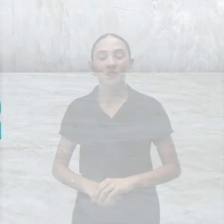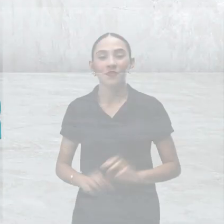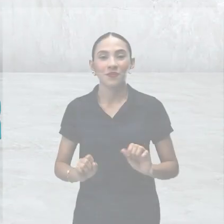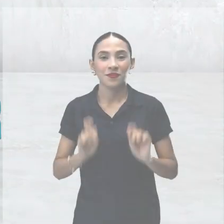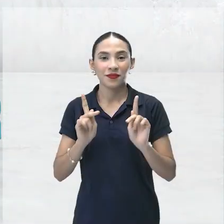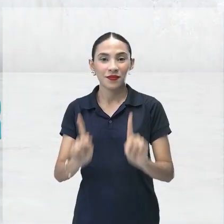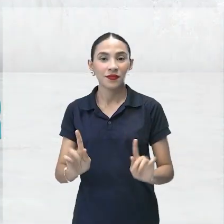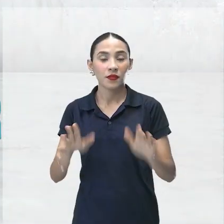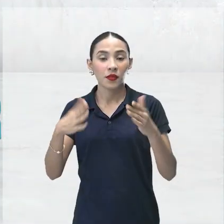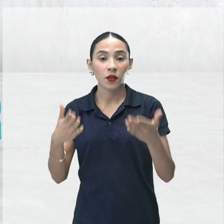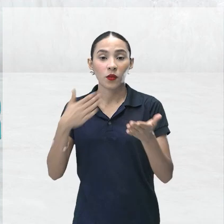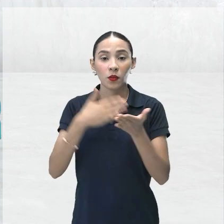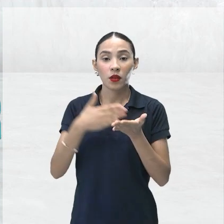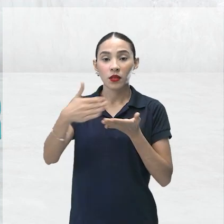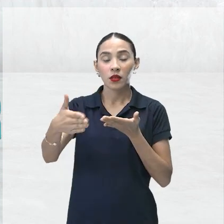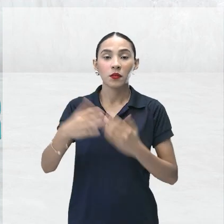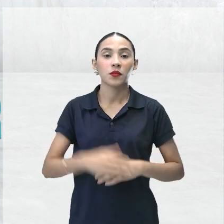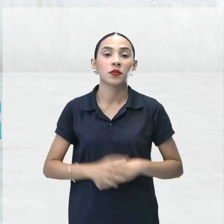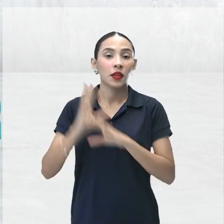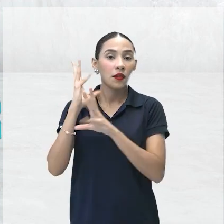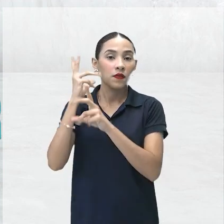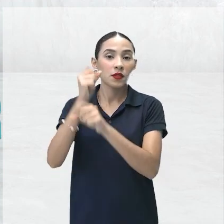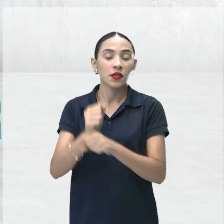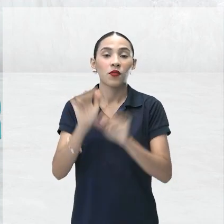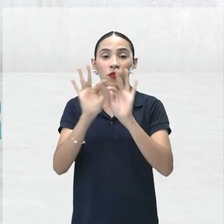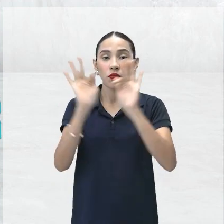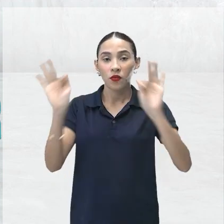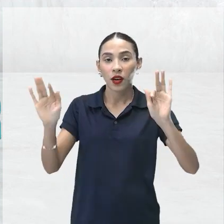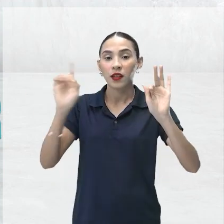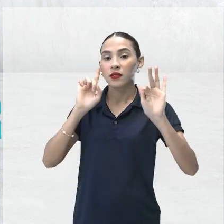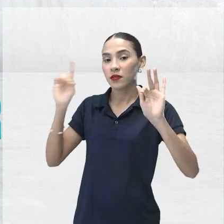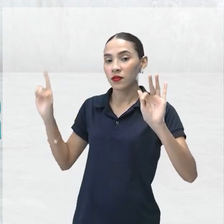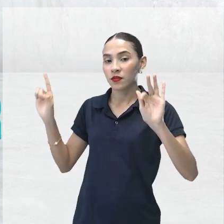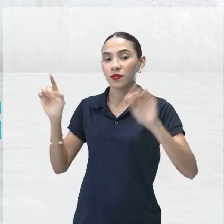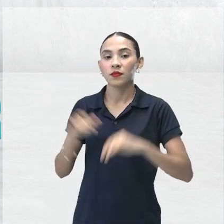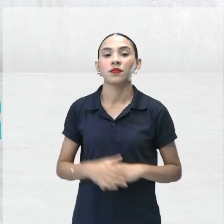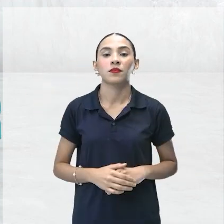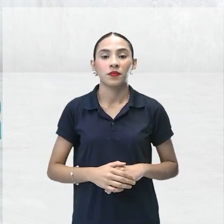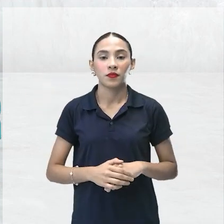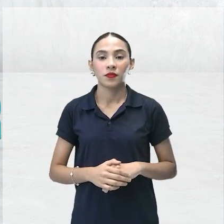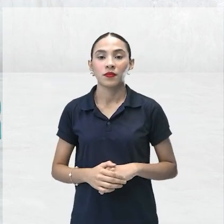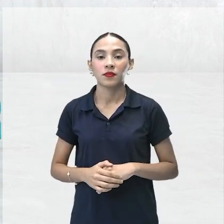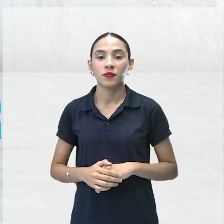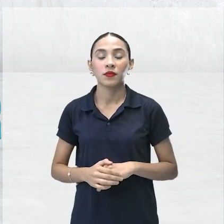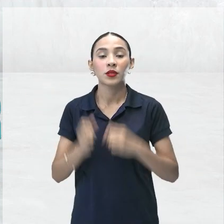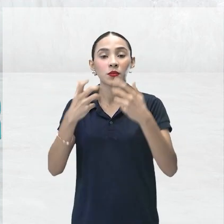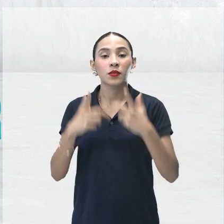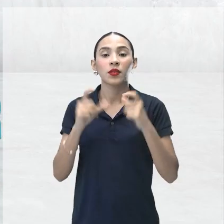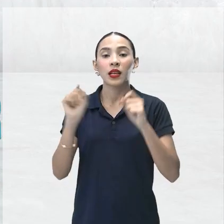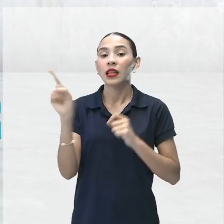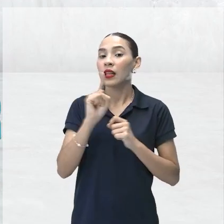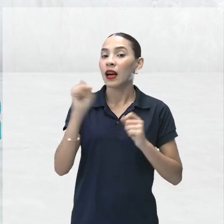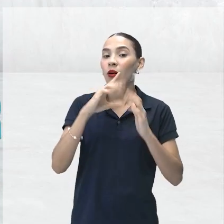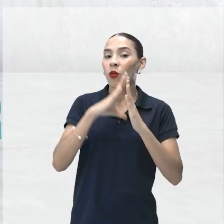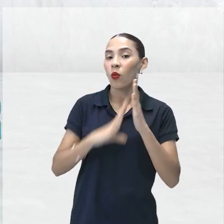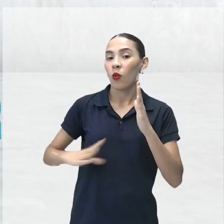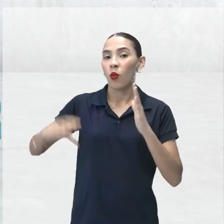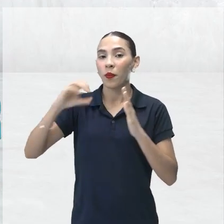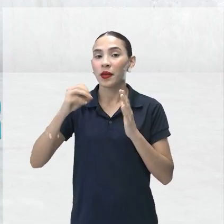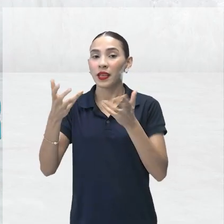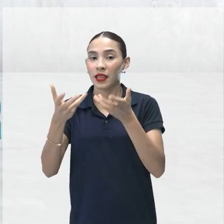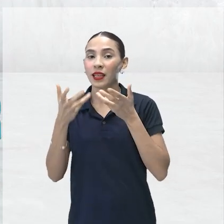Muito bem, então iniciamos a nossa revisão com essa frase, essa célebre frase, né? Que diz, não se imita aquilo que se